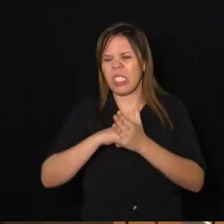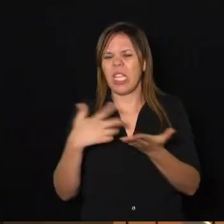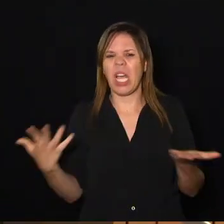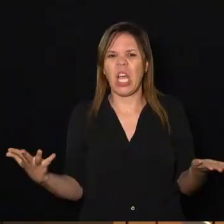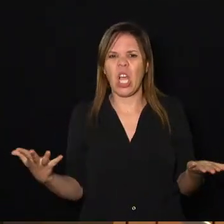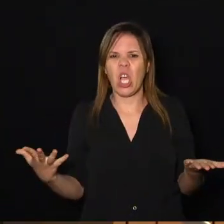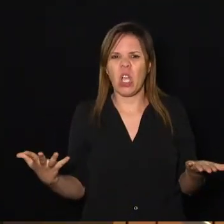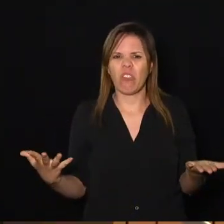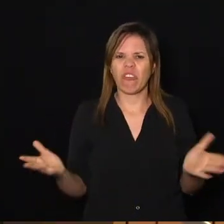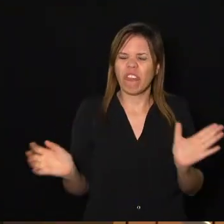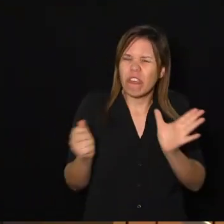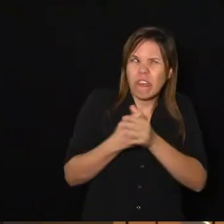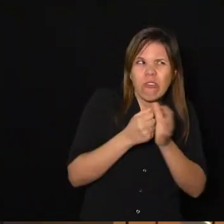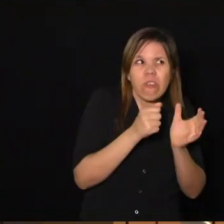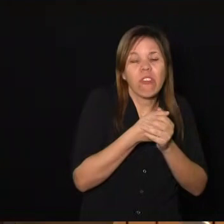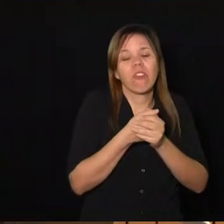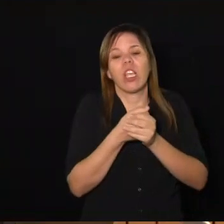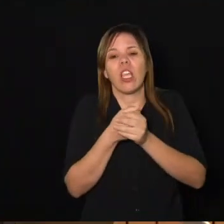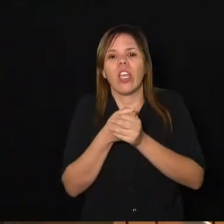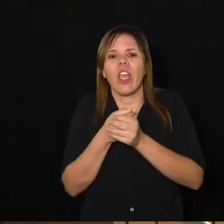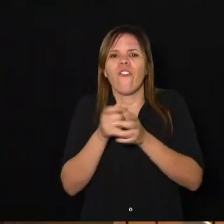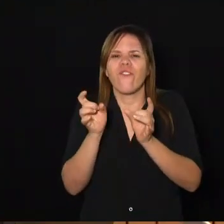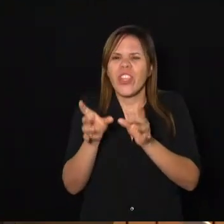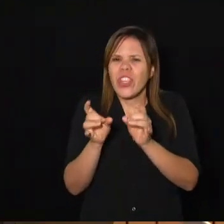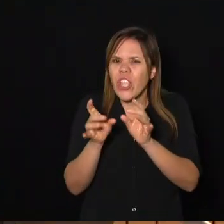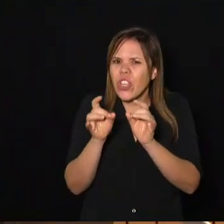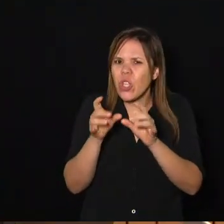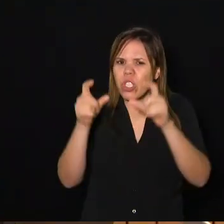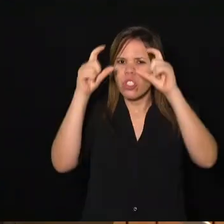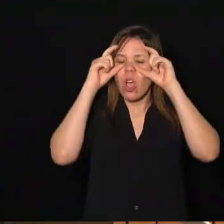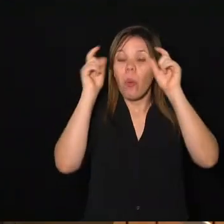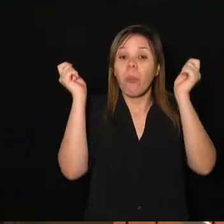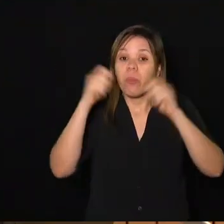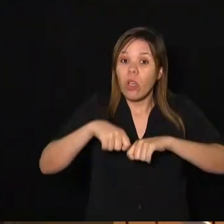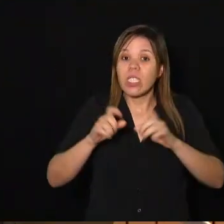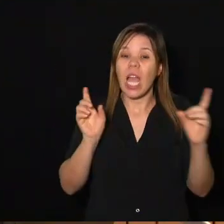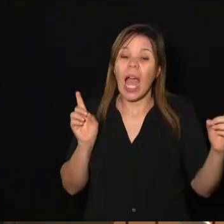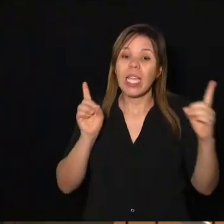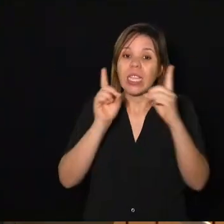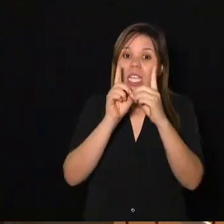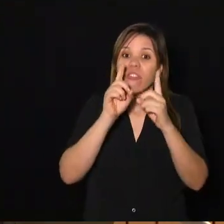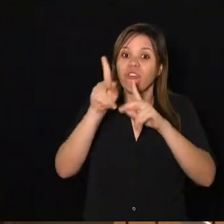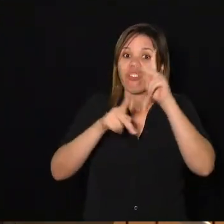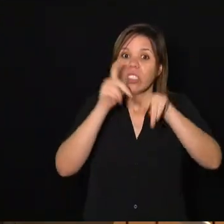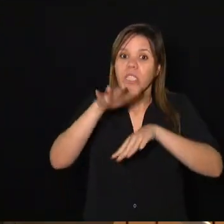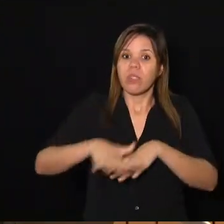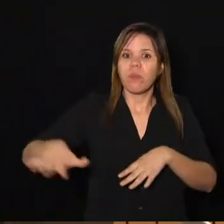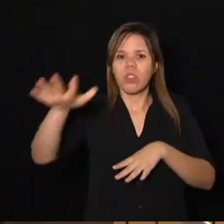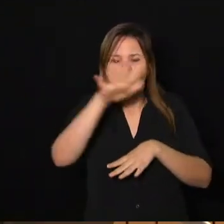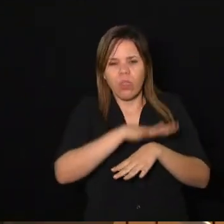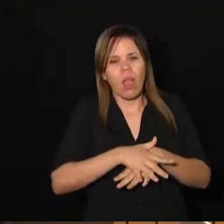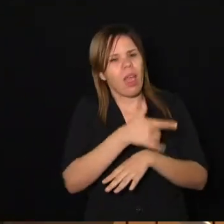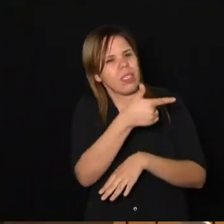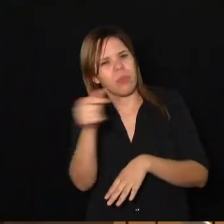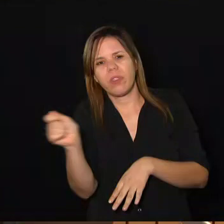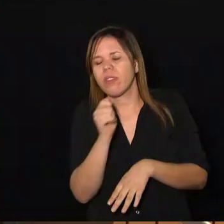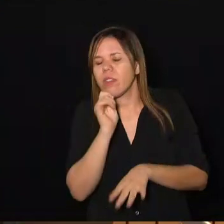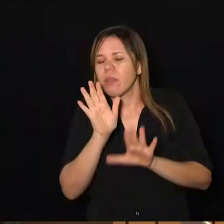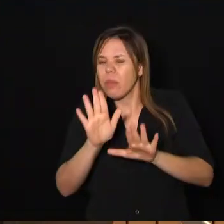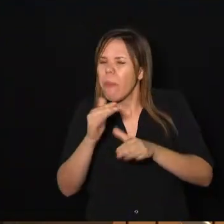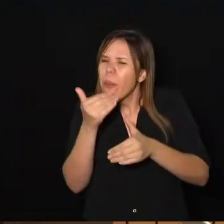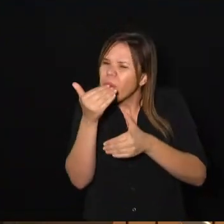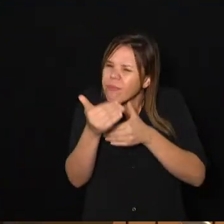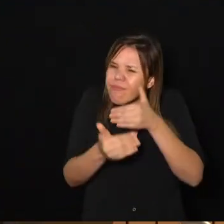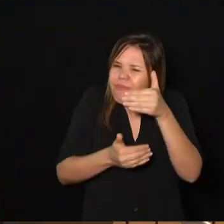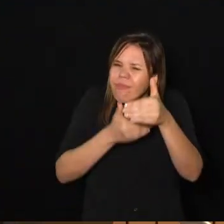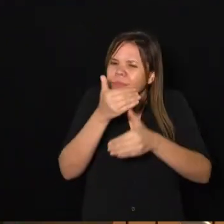optometristas e fazer com que a população seja atendida ainda que não 100% mas de forma digna ainda que pouquinho a